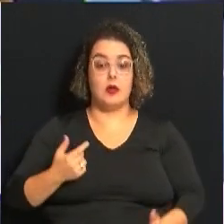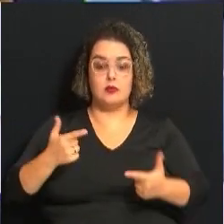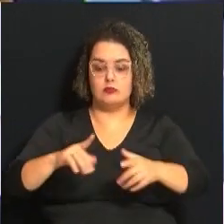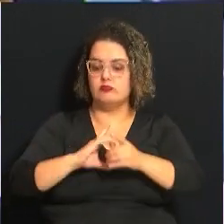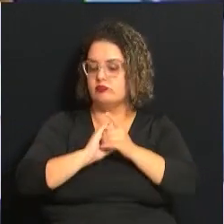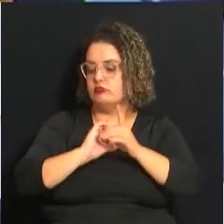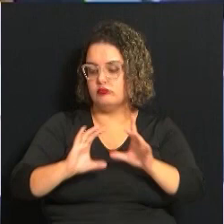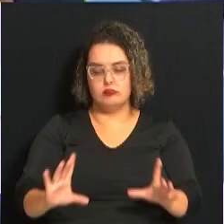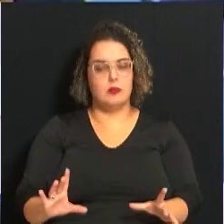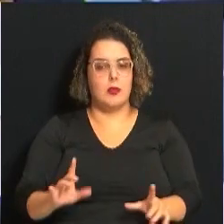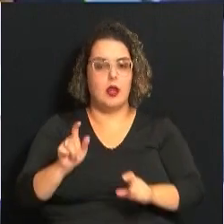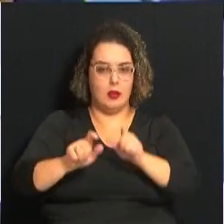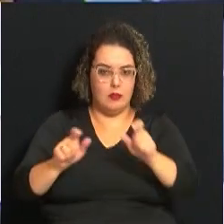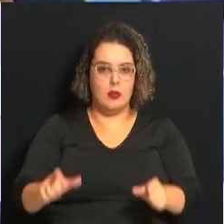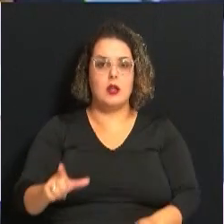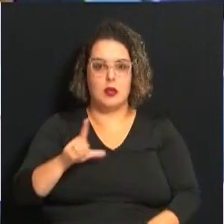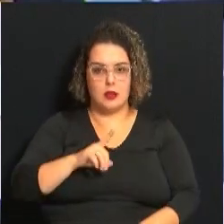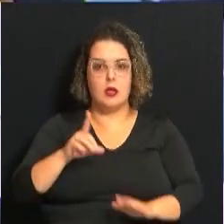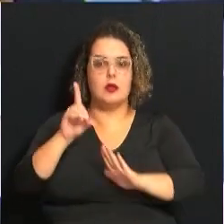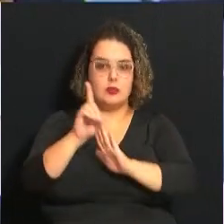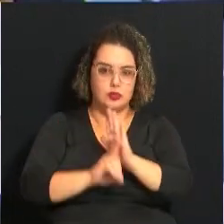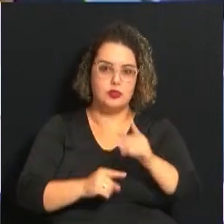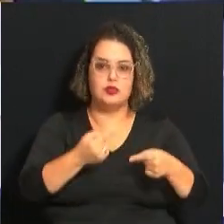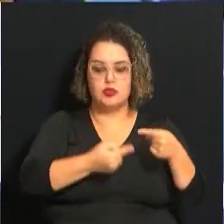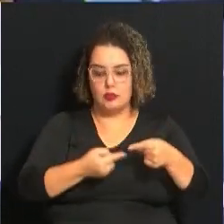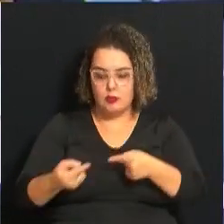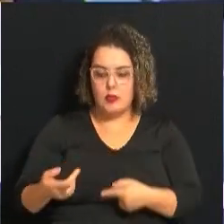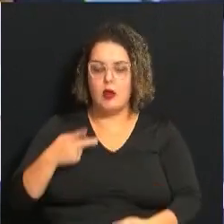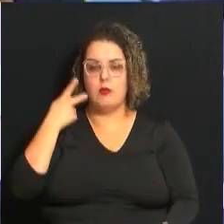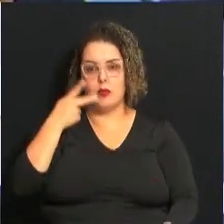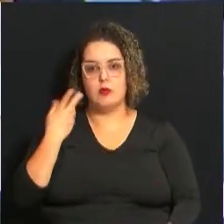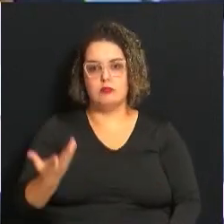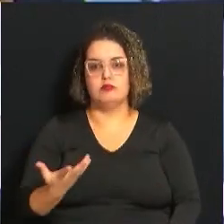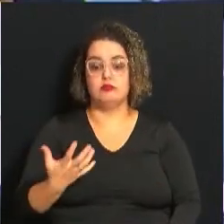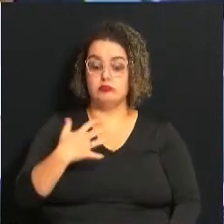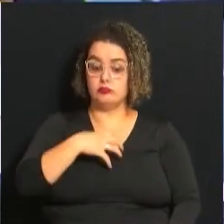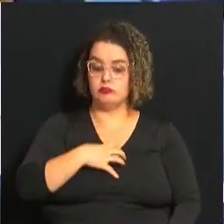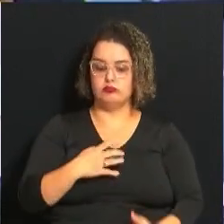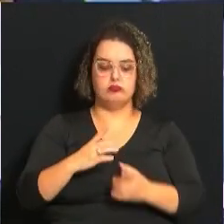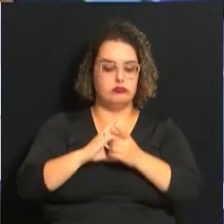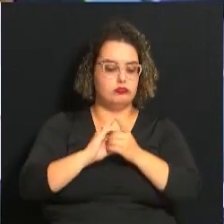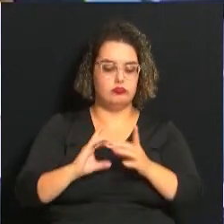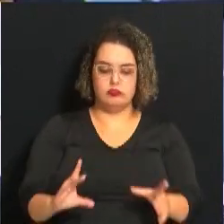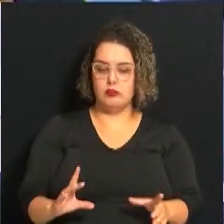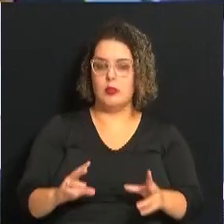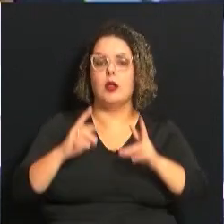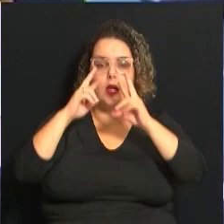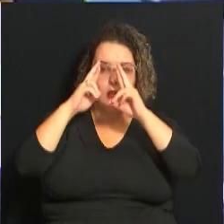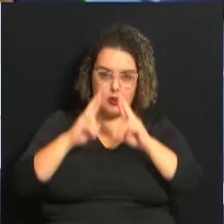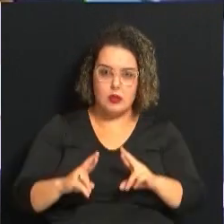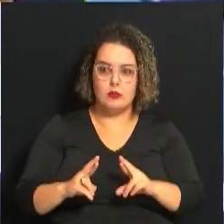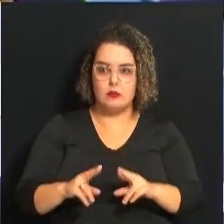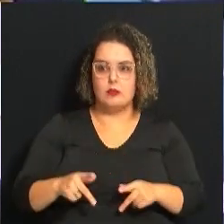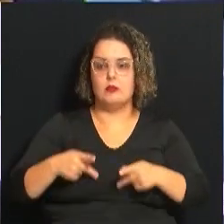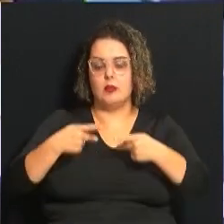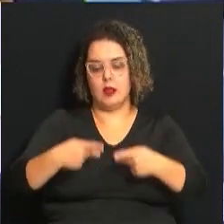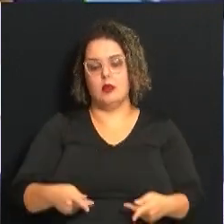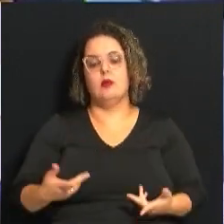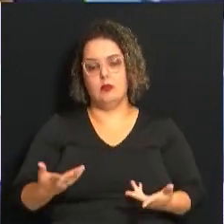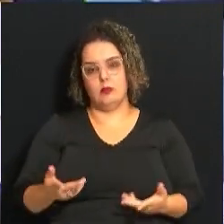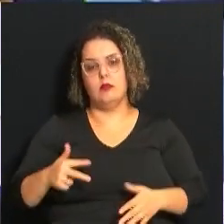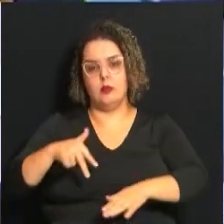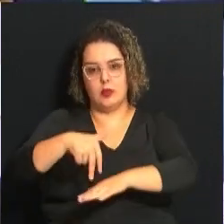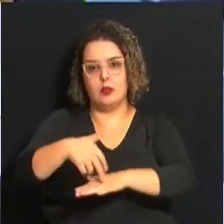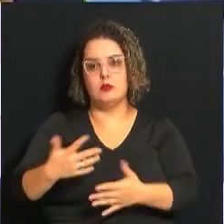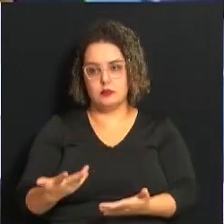que as pessoas possam ter o direito de debater a política, mas de forma democrática e respeitando as posições. Não dentro dessa